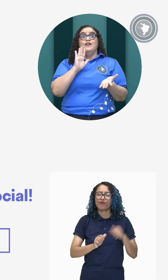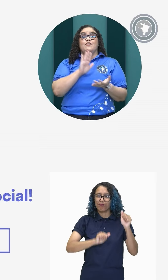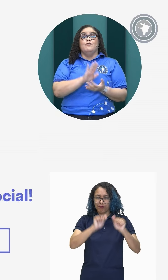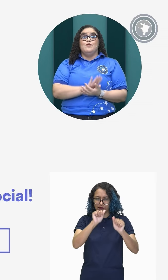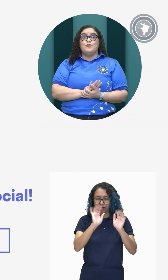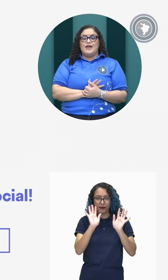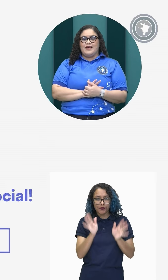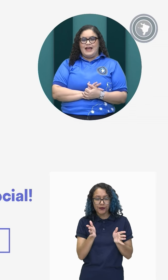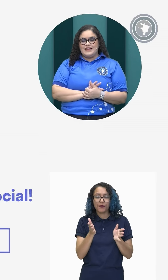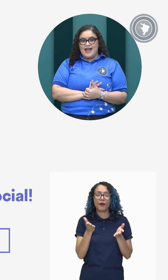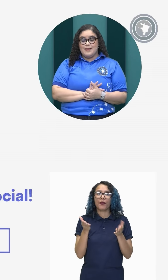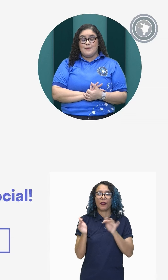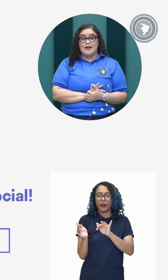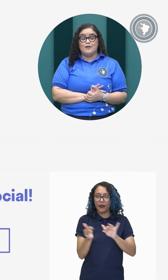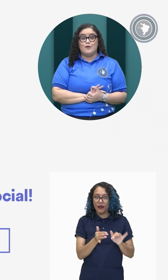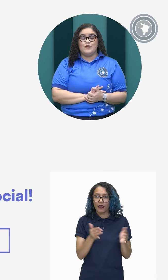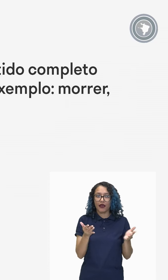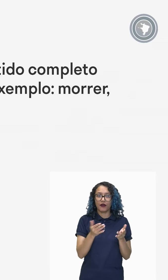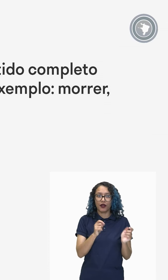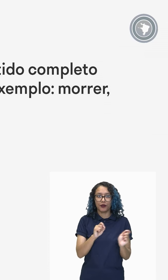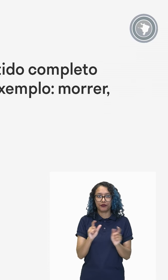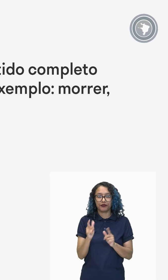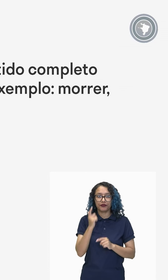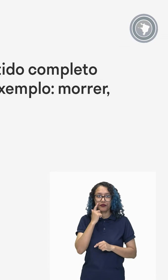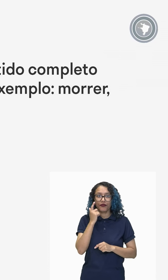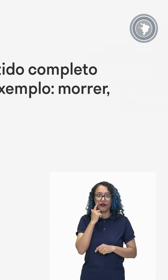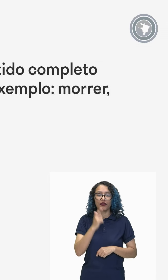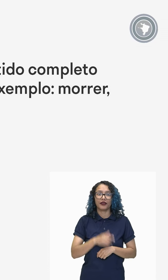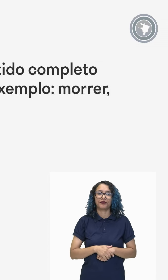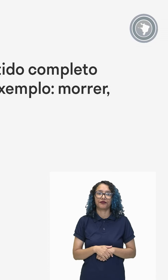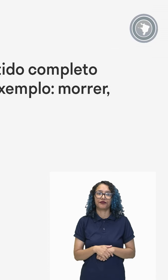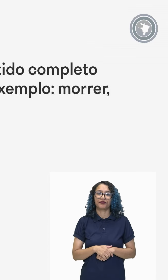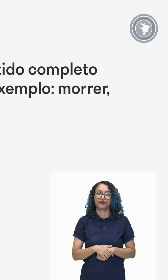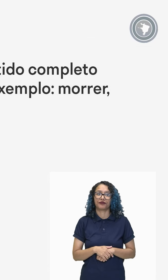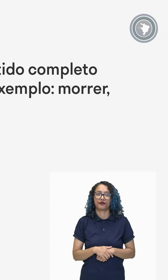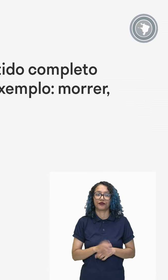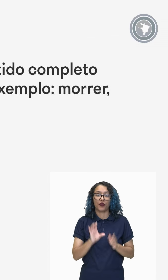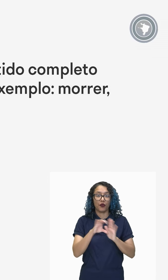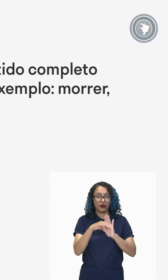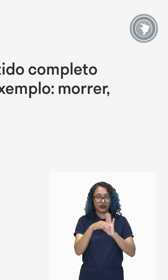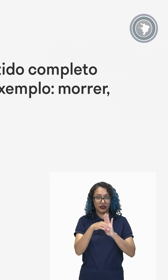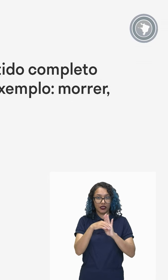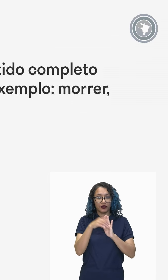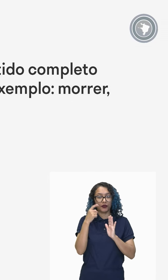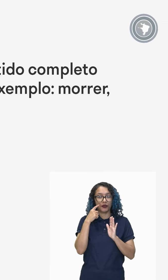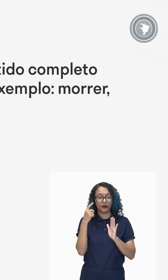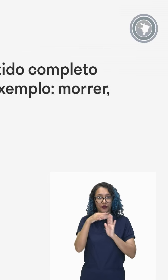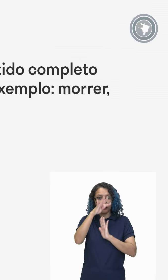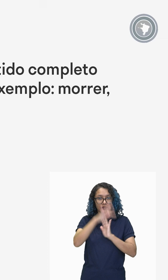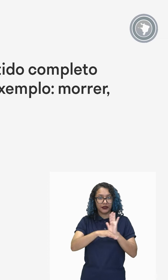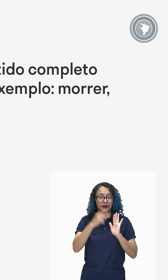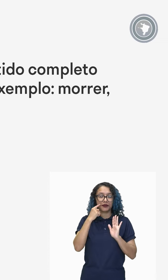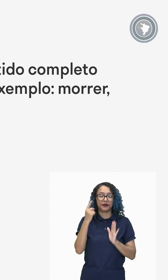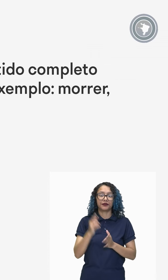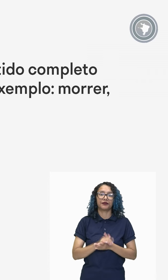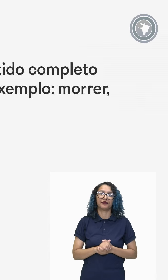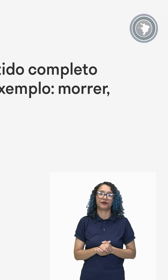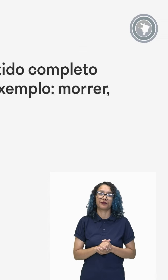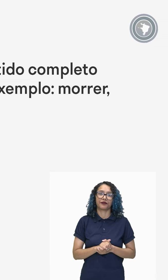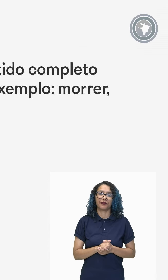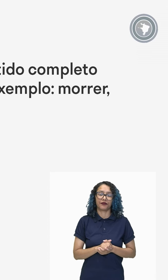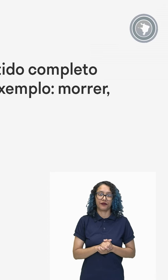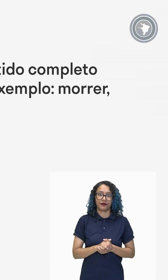aqui, vamos para a cartela para que nós possamos formalizar esses conceitos. Observem aí, olhem só.